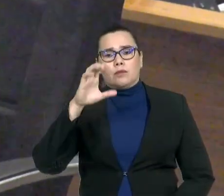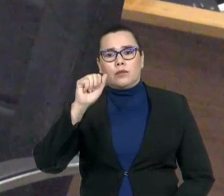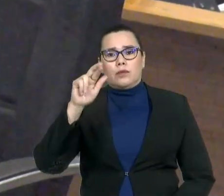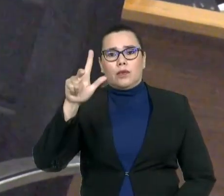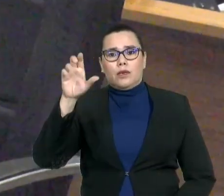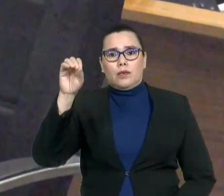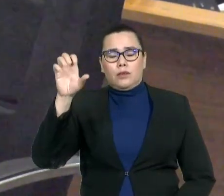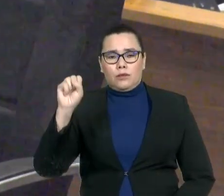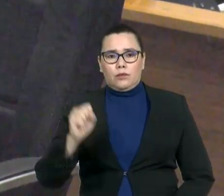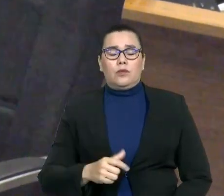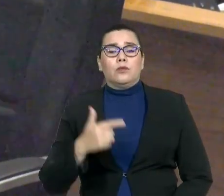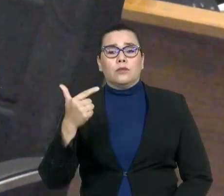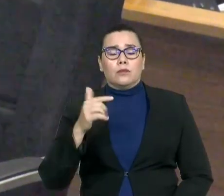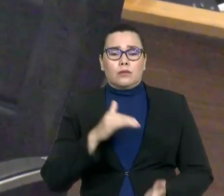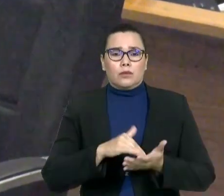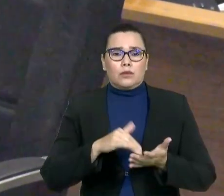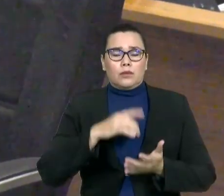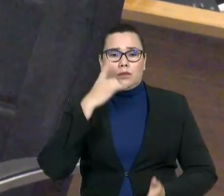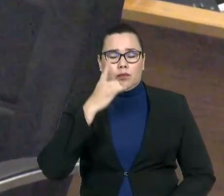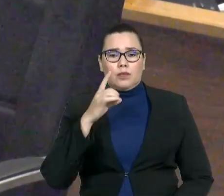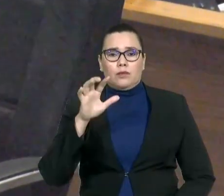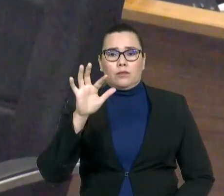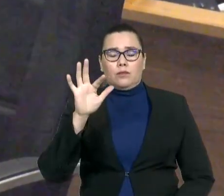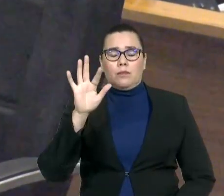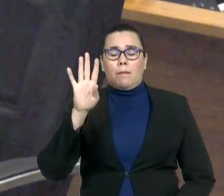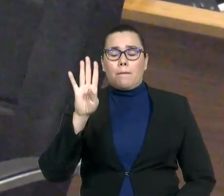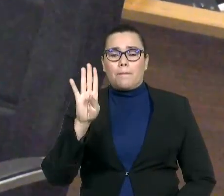Segundo secretário em exercício, senhor deputado Fernando Bright.